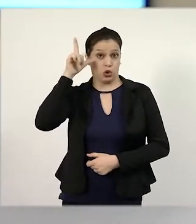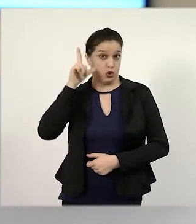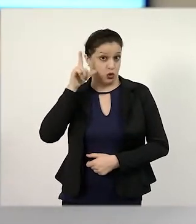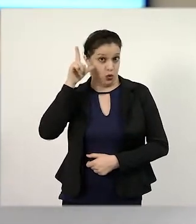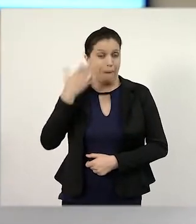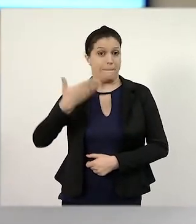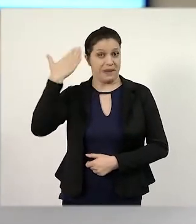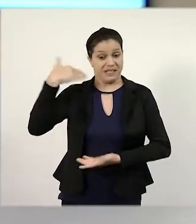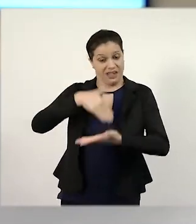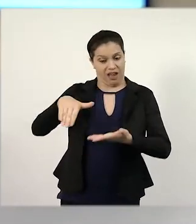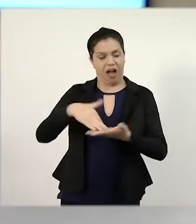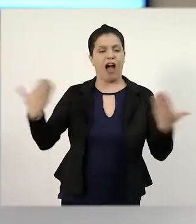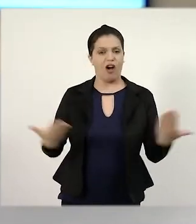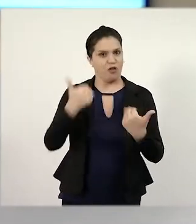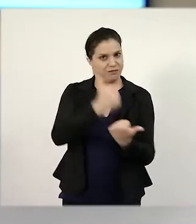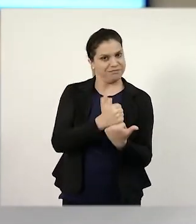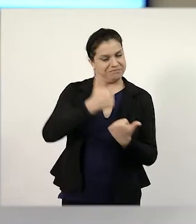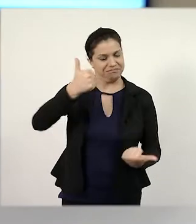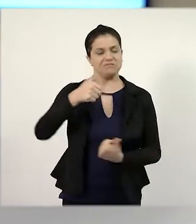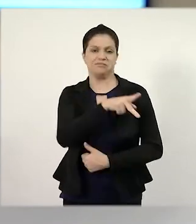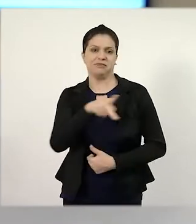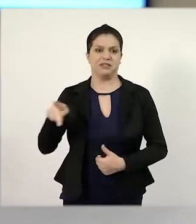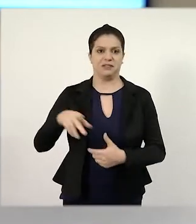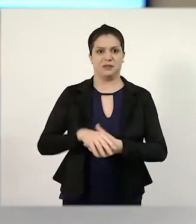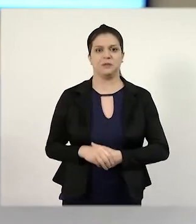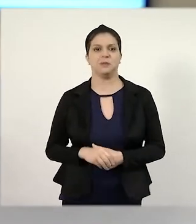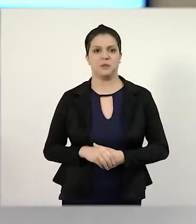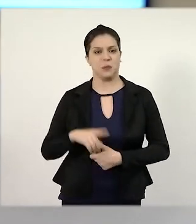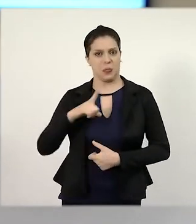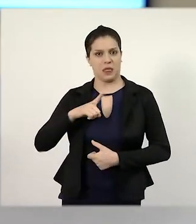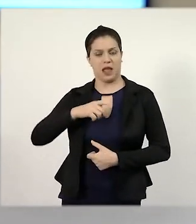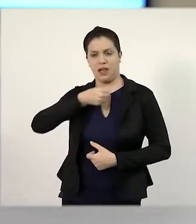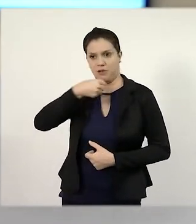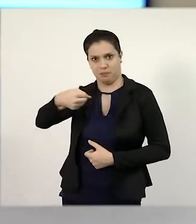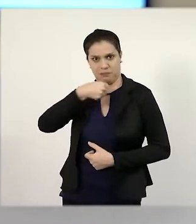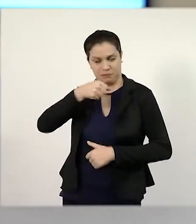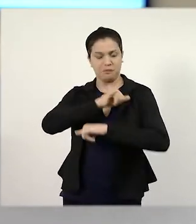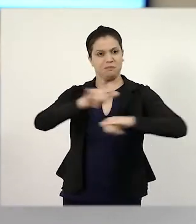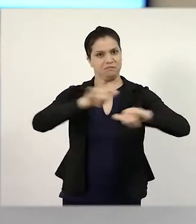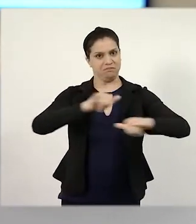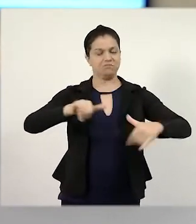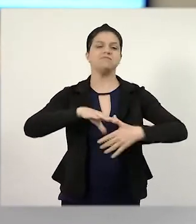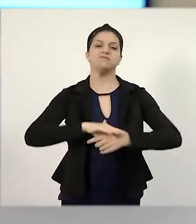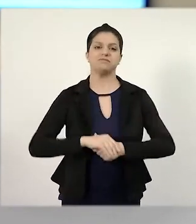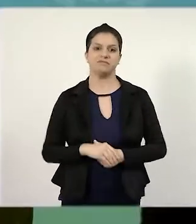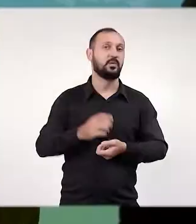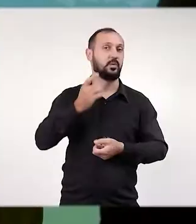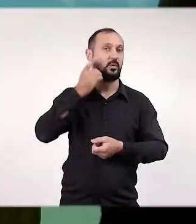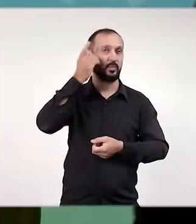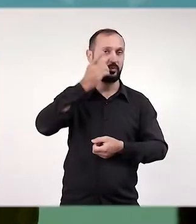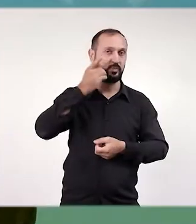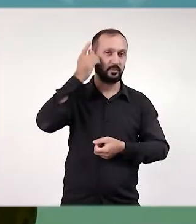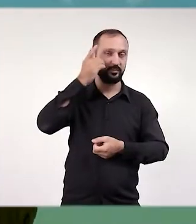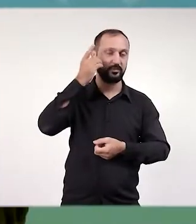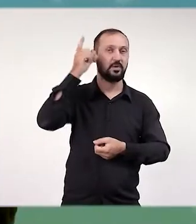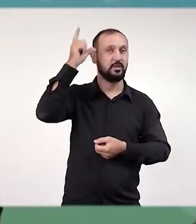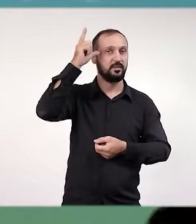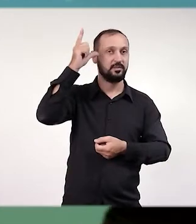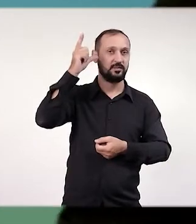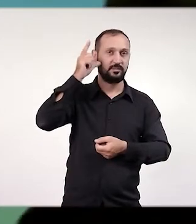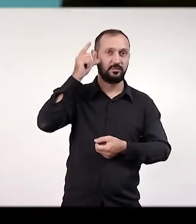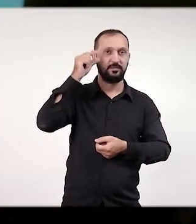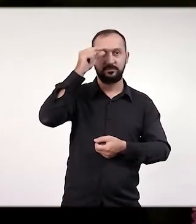a ocupar a vaga de vice-presidente. Lívia Machado tem as informações. Os deputados